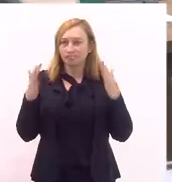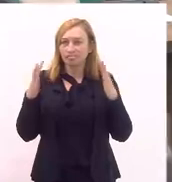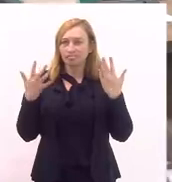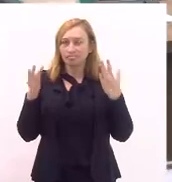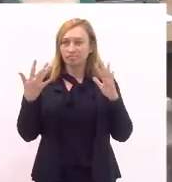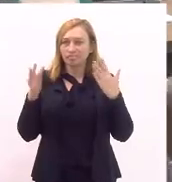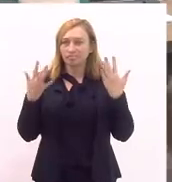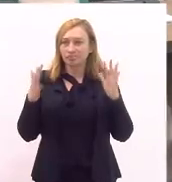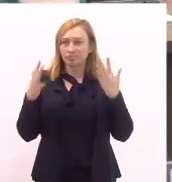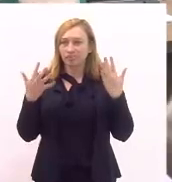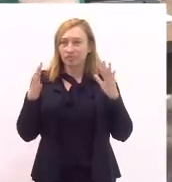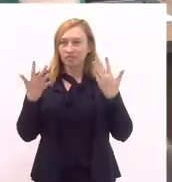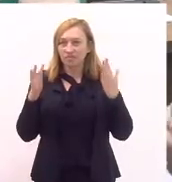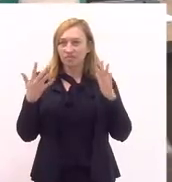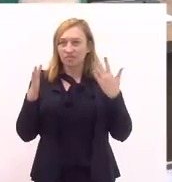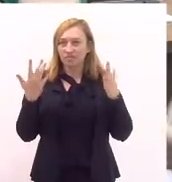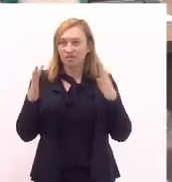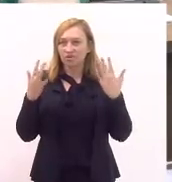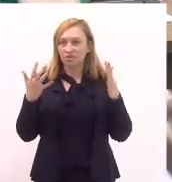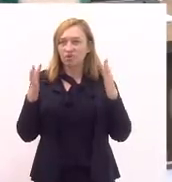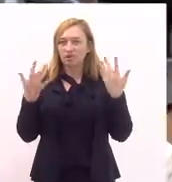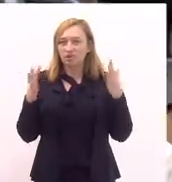E aí